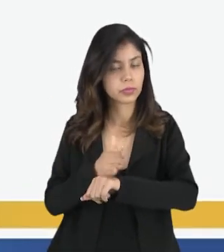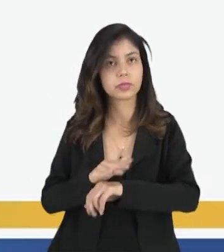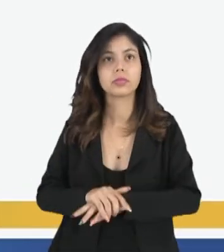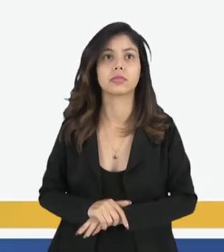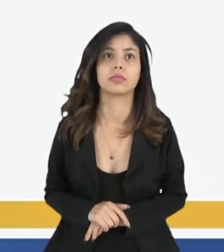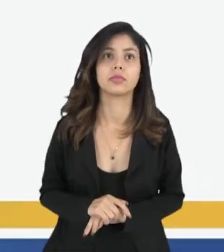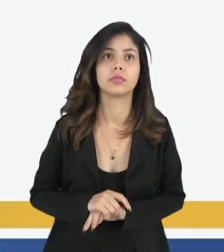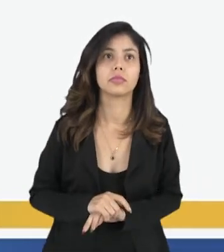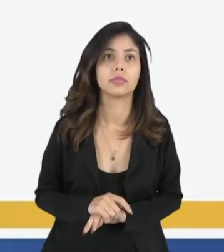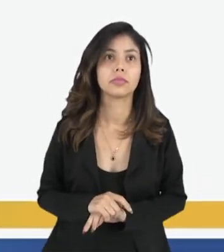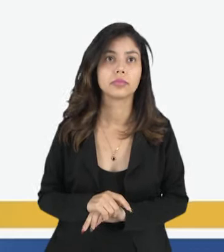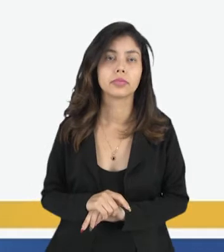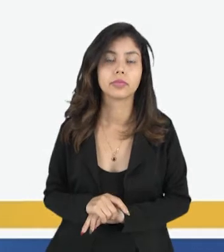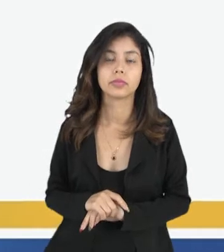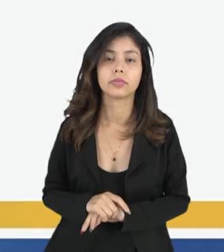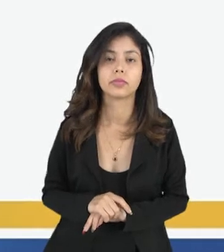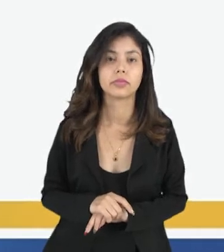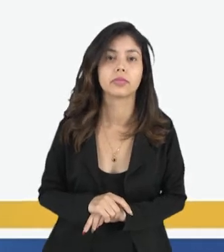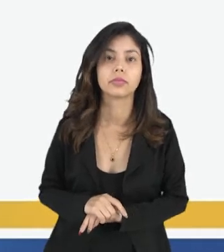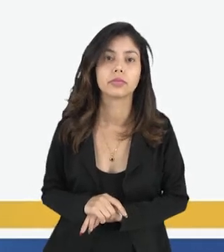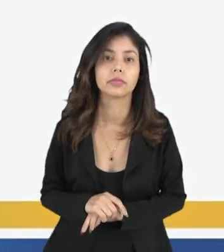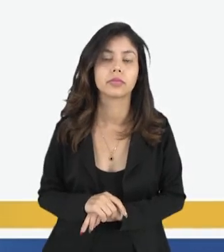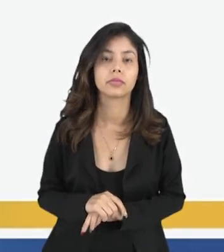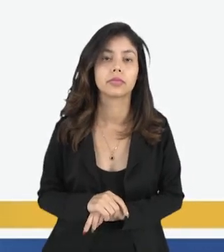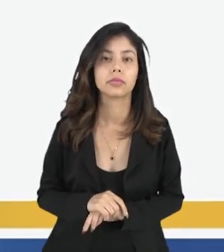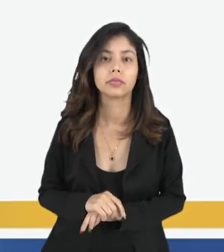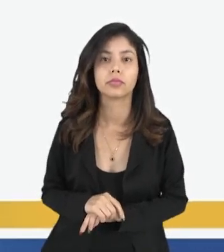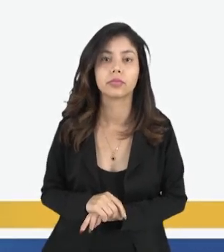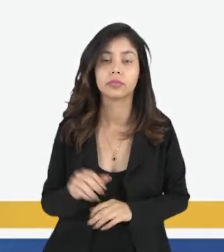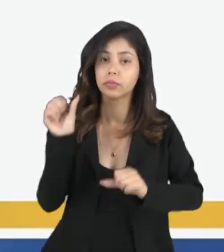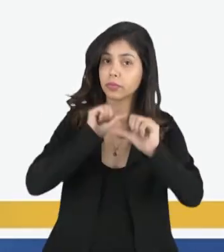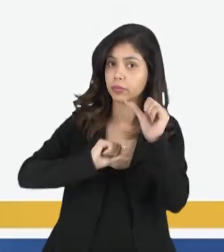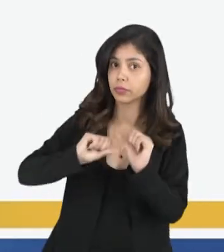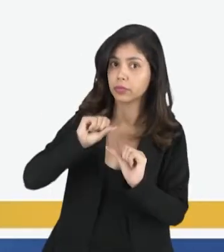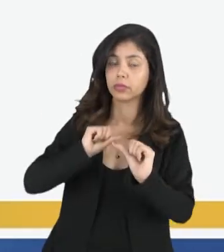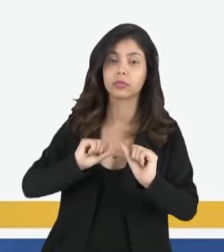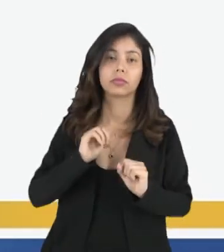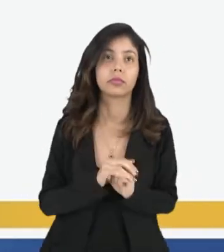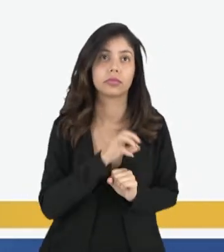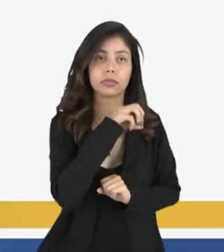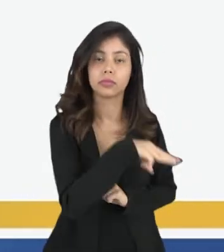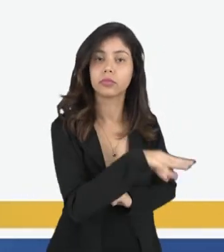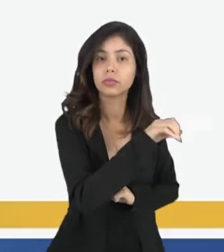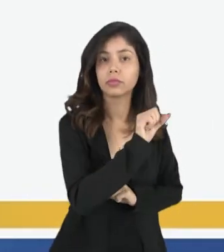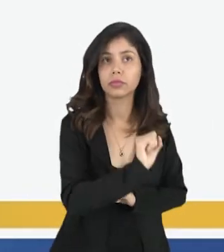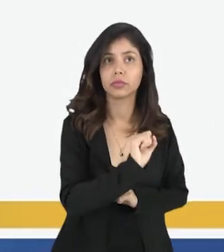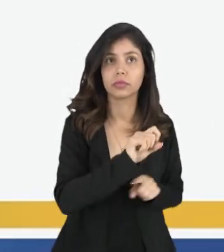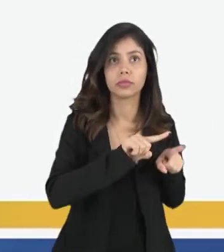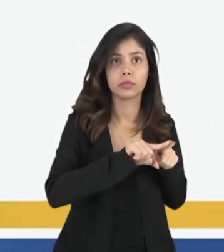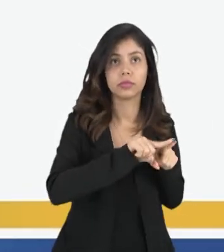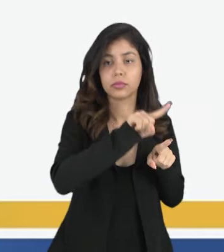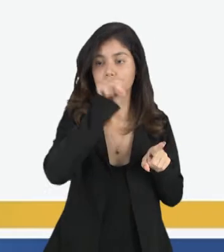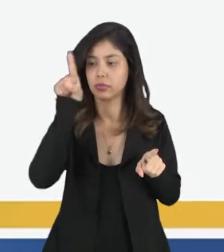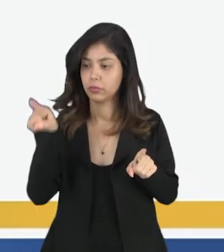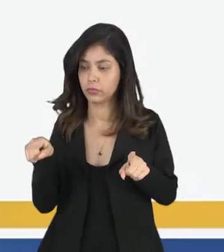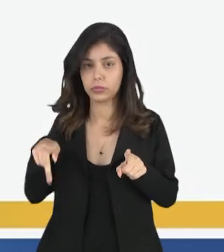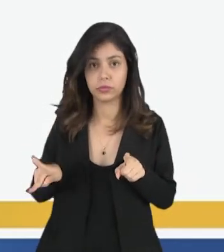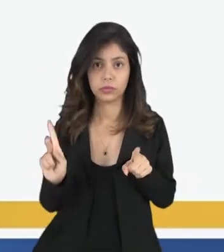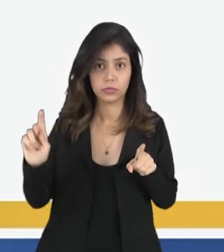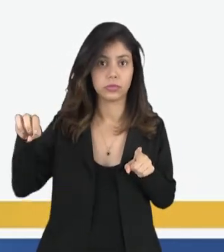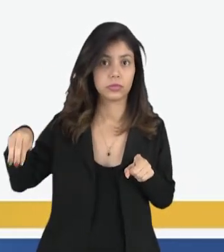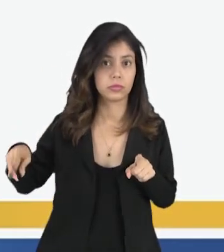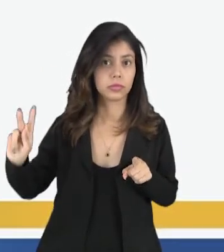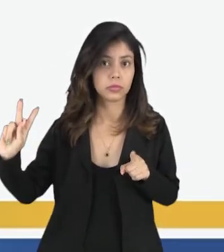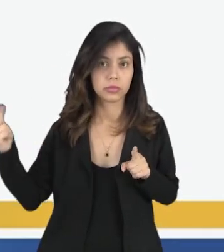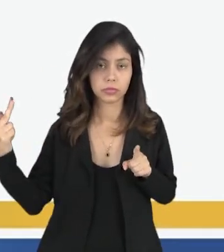exemplo, quando nós quisermos transformar metros por segundo para quilômetro por